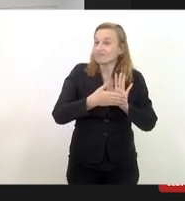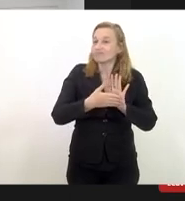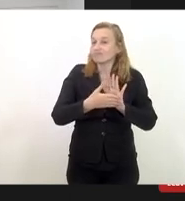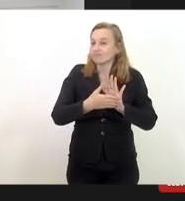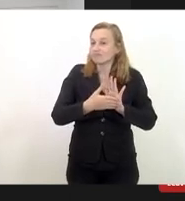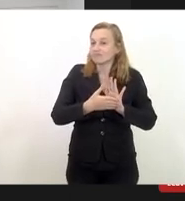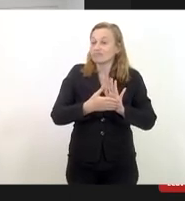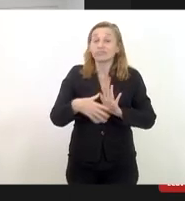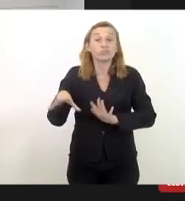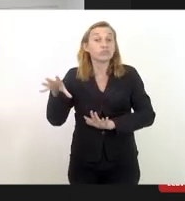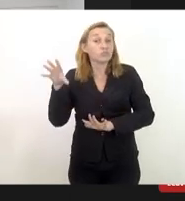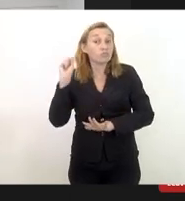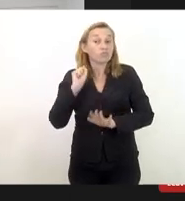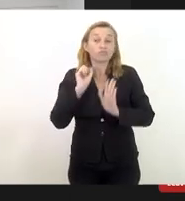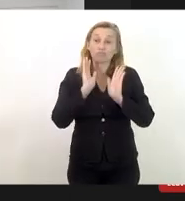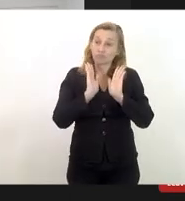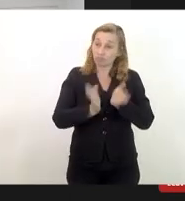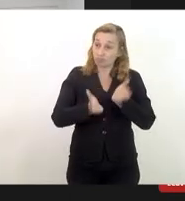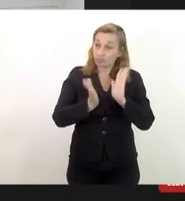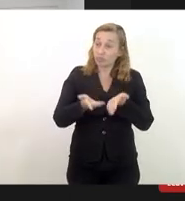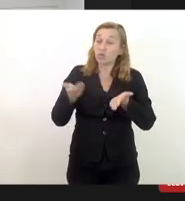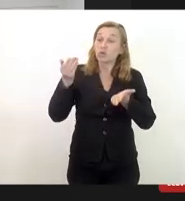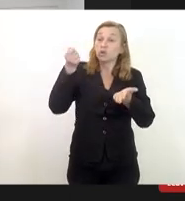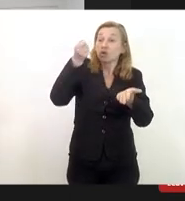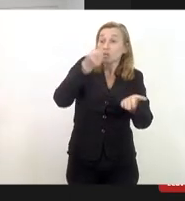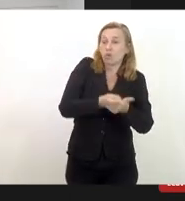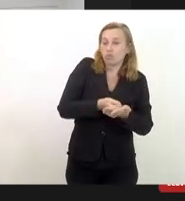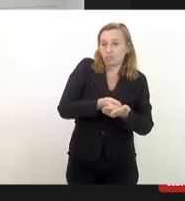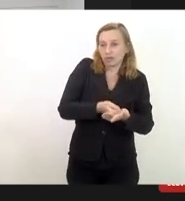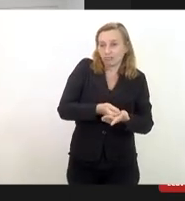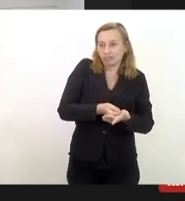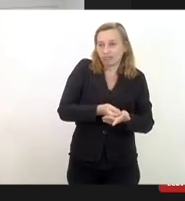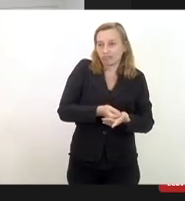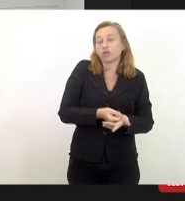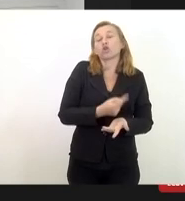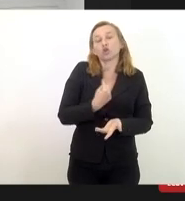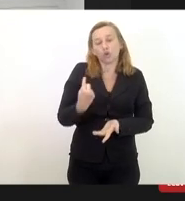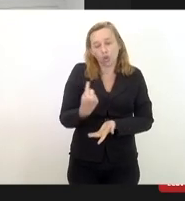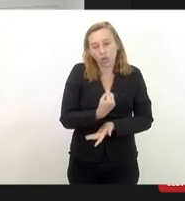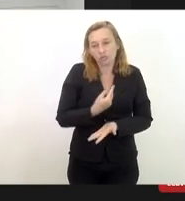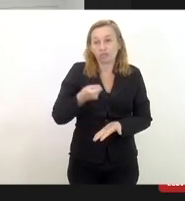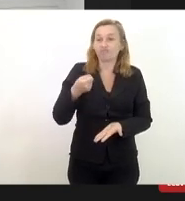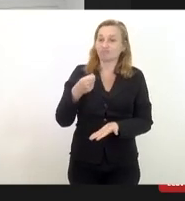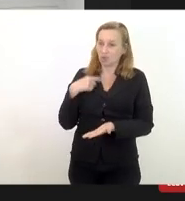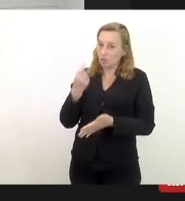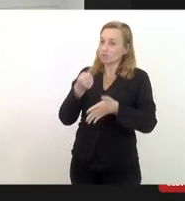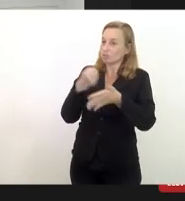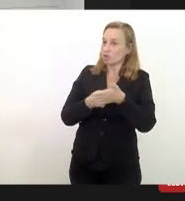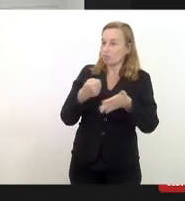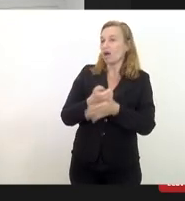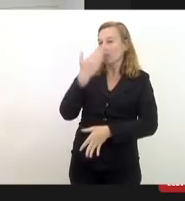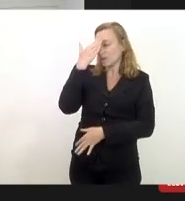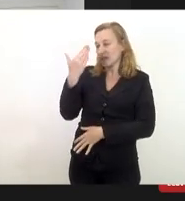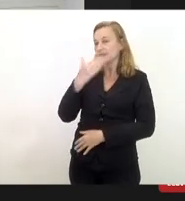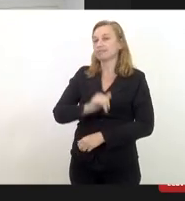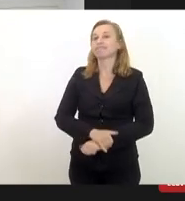que ouvimos hoje, se concretize, porque nós vamos cobrar. Muito obrigada.